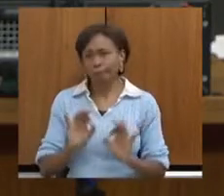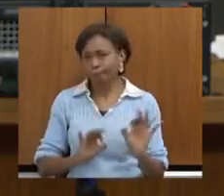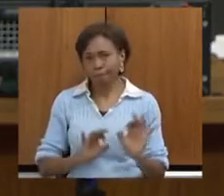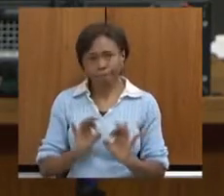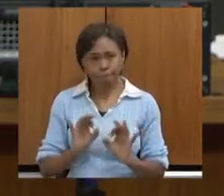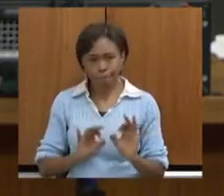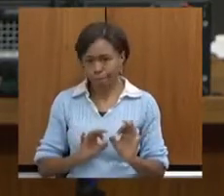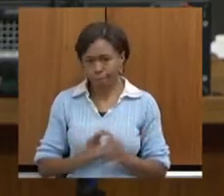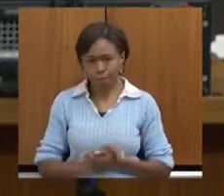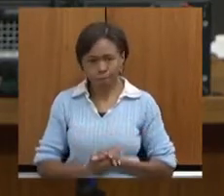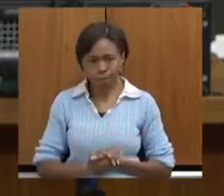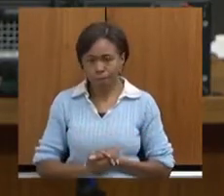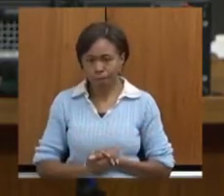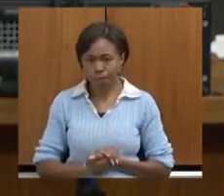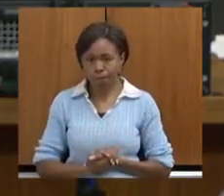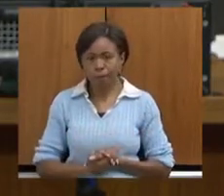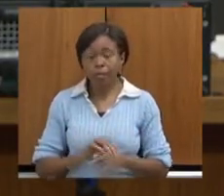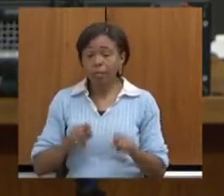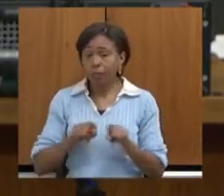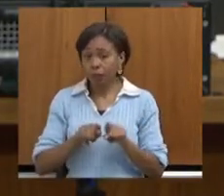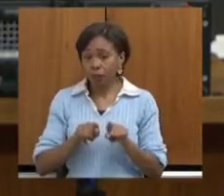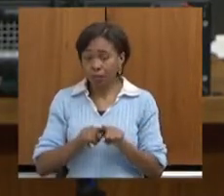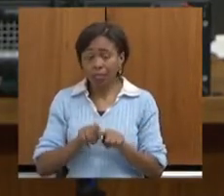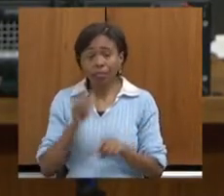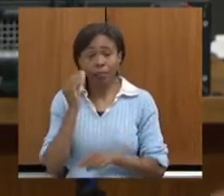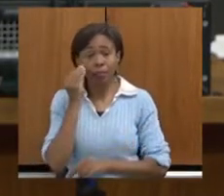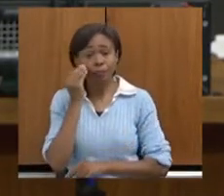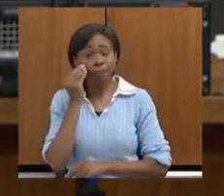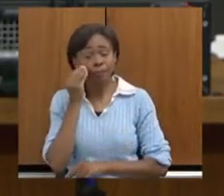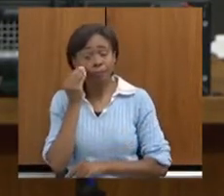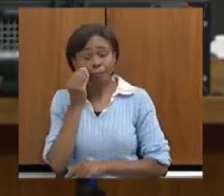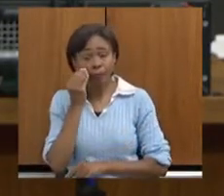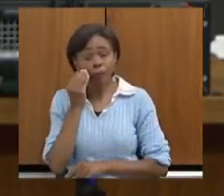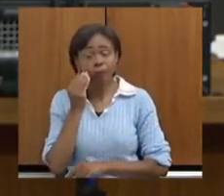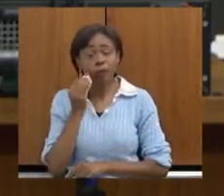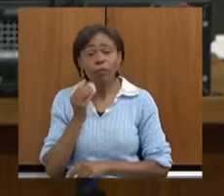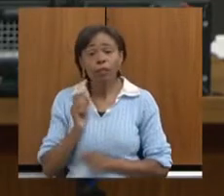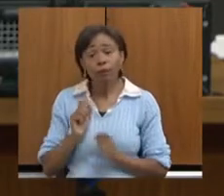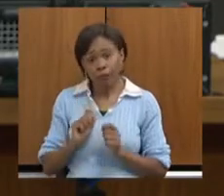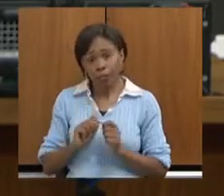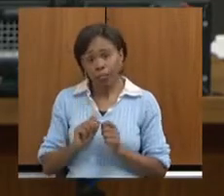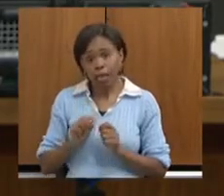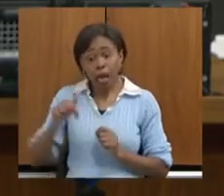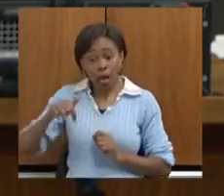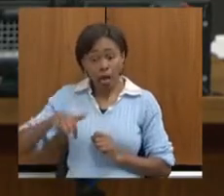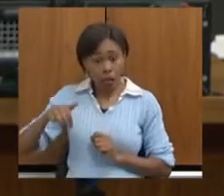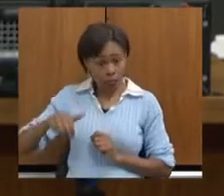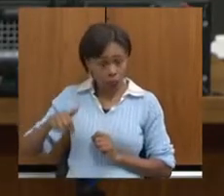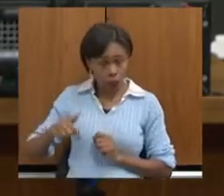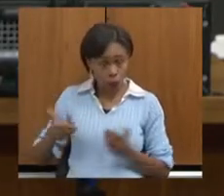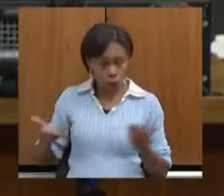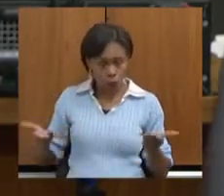paralelamente a isso que nós temos tentado fazer e aqui especificamente